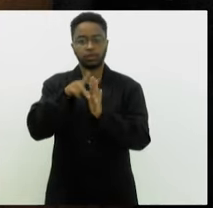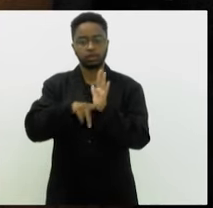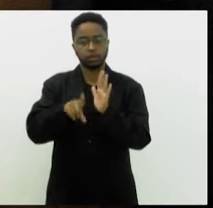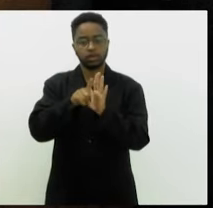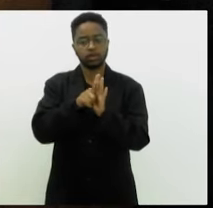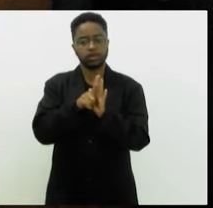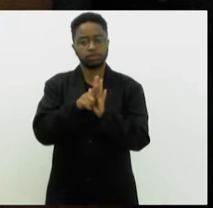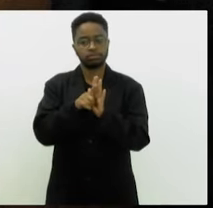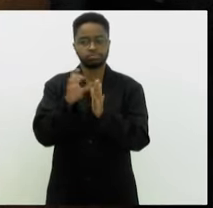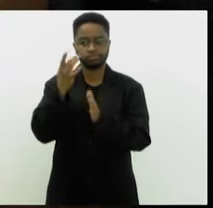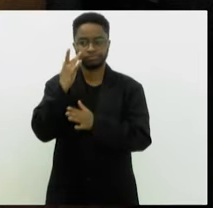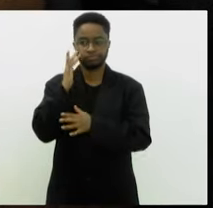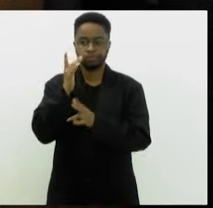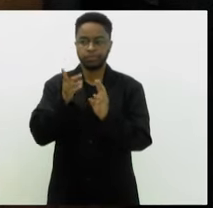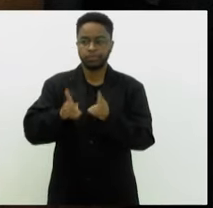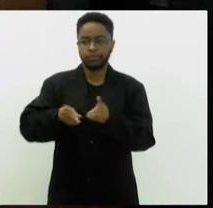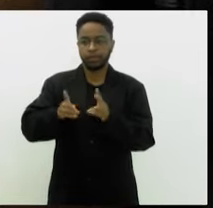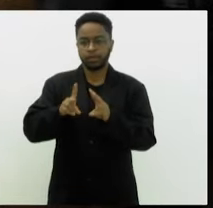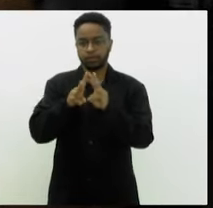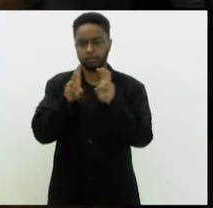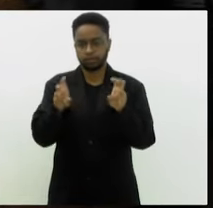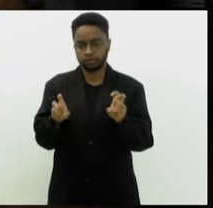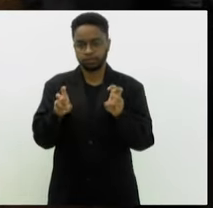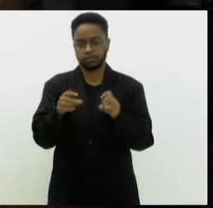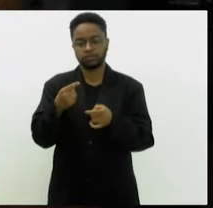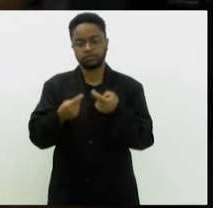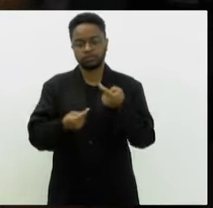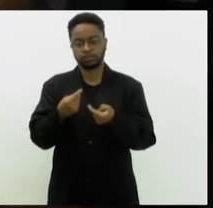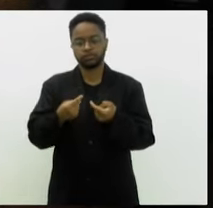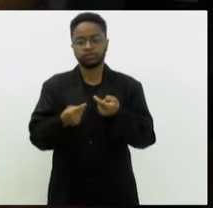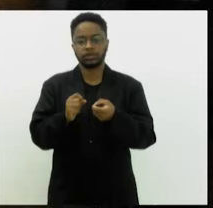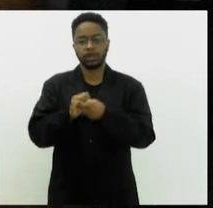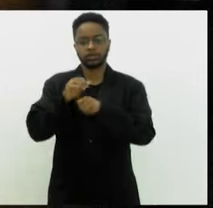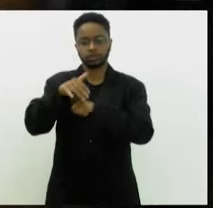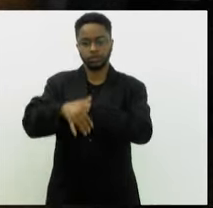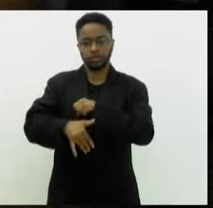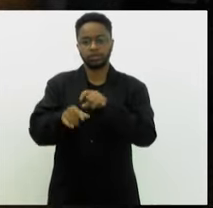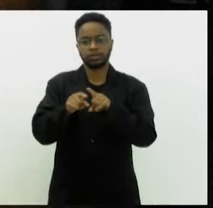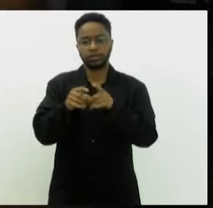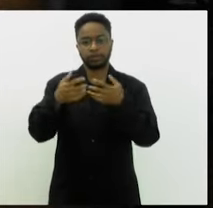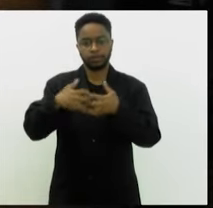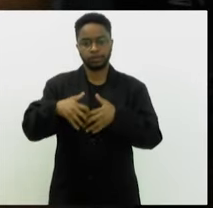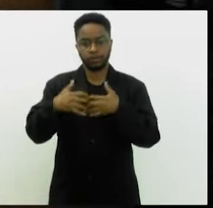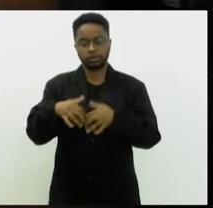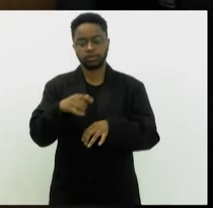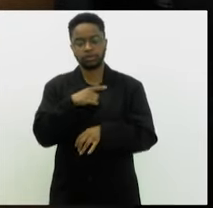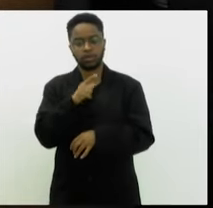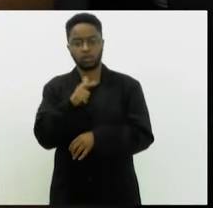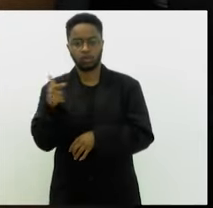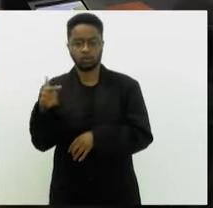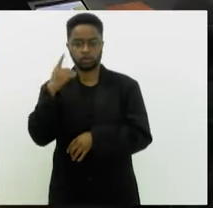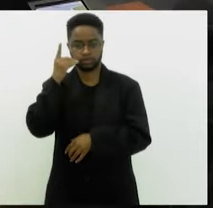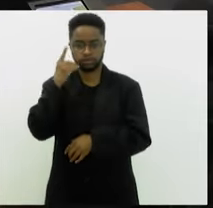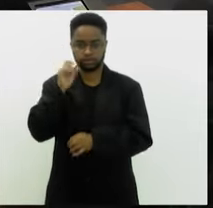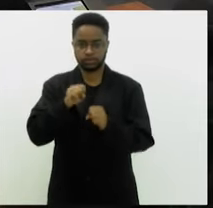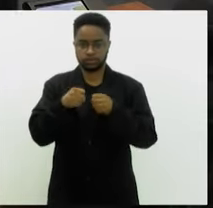né, trata aí também desse escopo aí de Cachoeiras e Petrópolis, que outros deputados também já vinham defendendo.